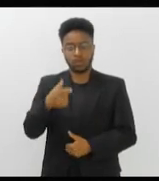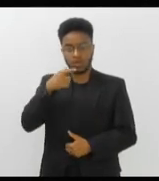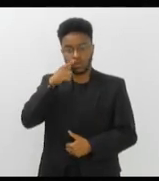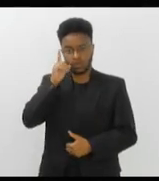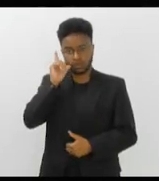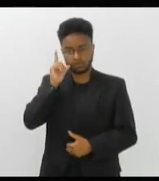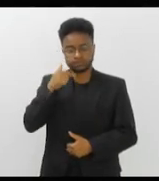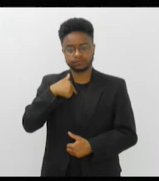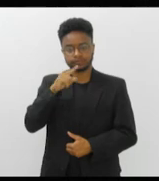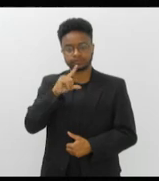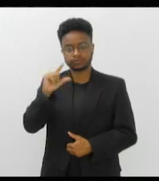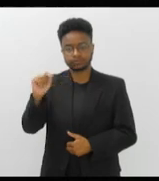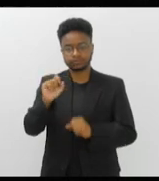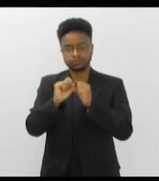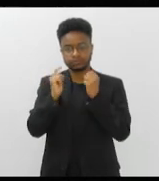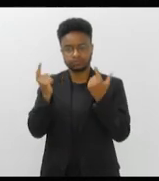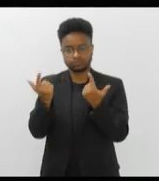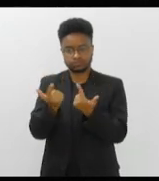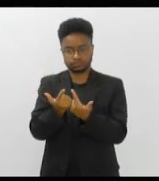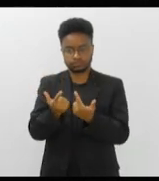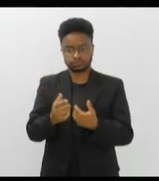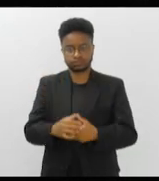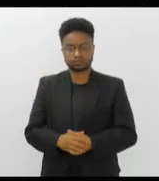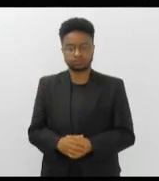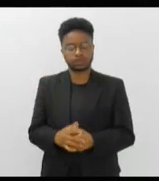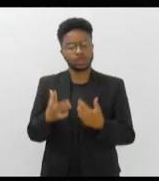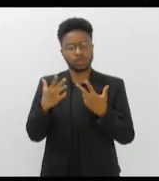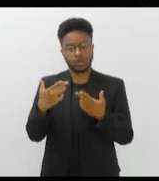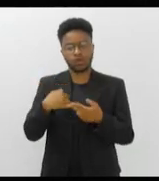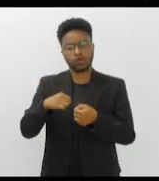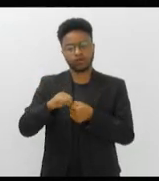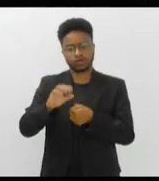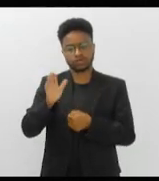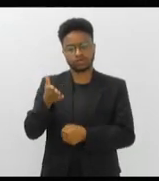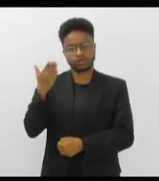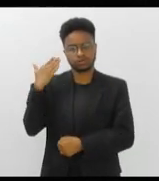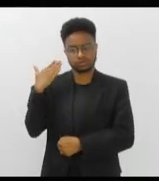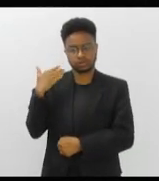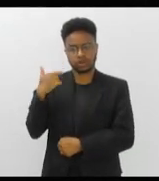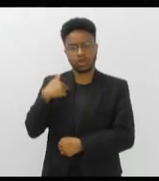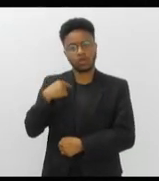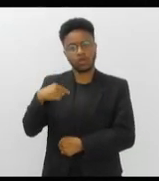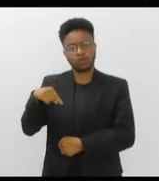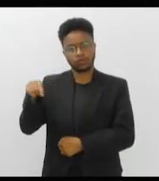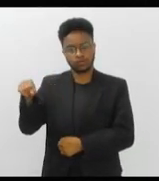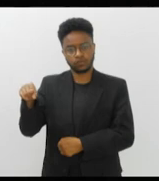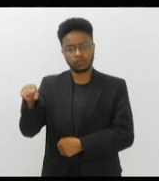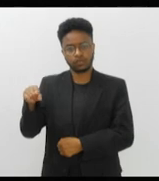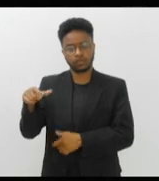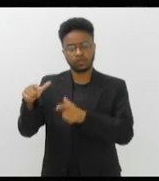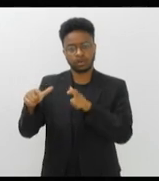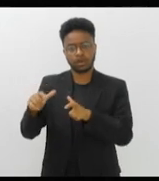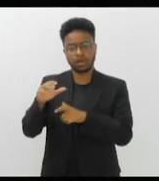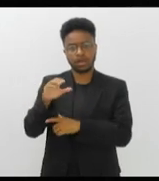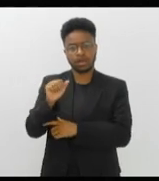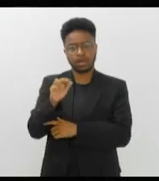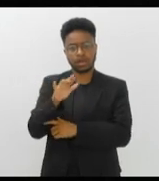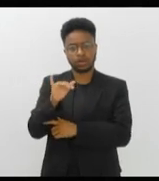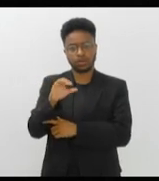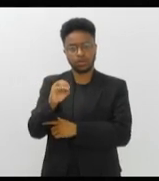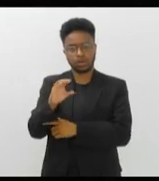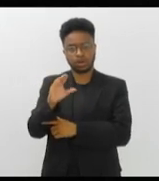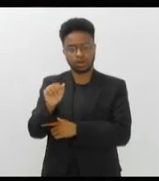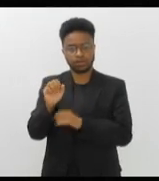da alérgia como dezenas de vezes que já fiz fui pra Estação Carioca do metrô